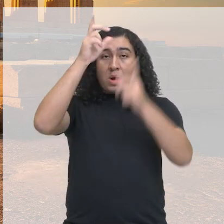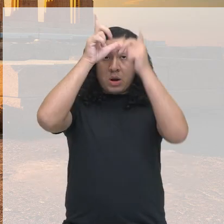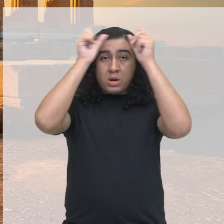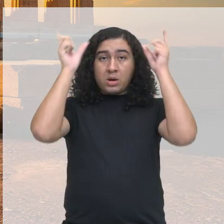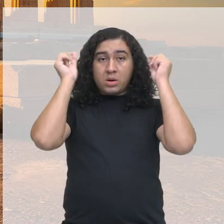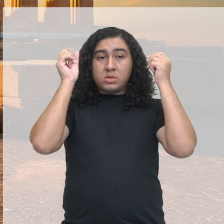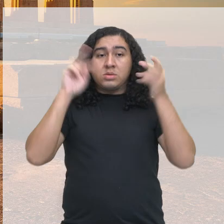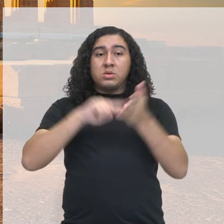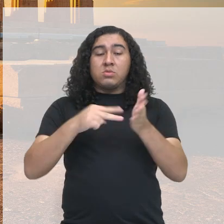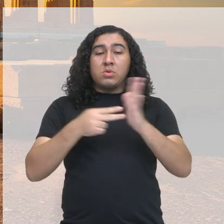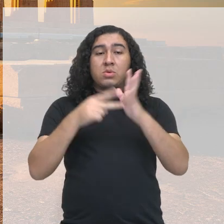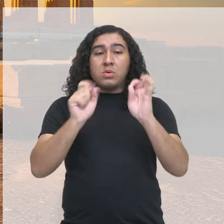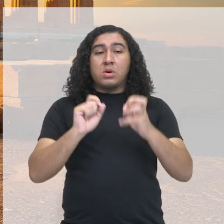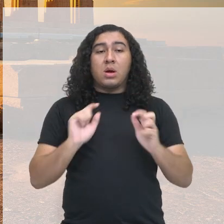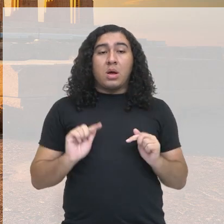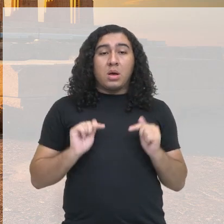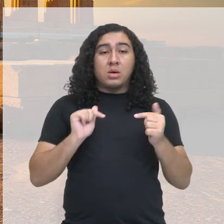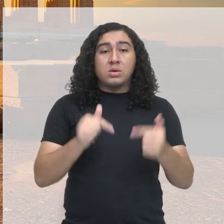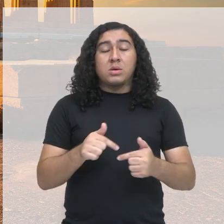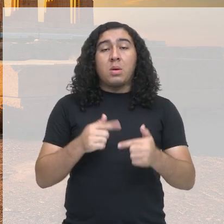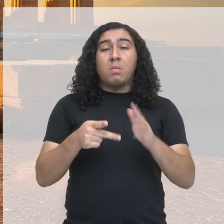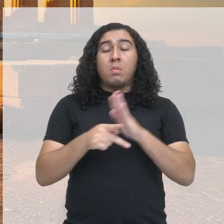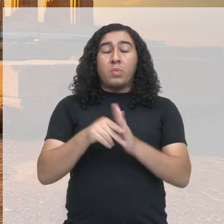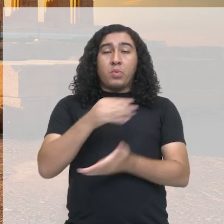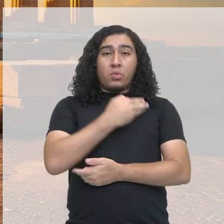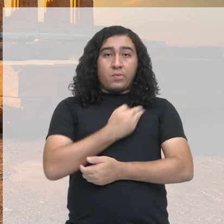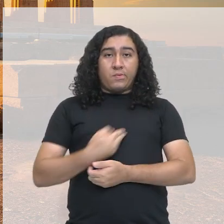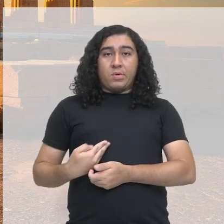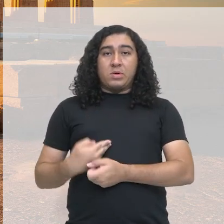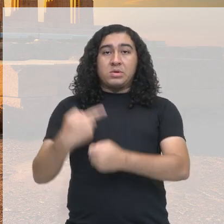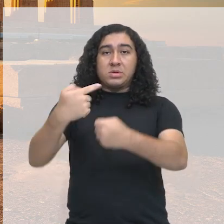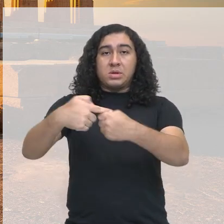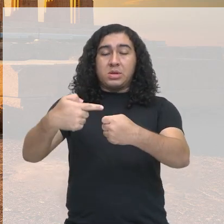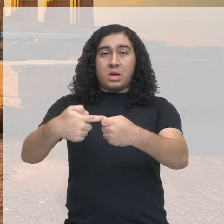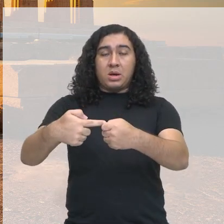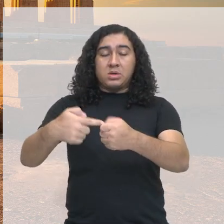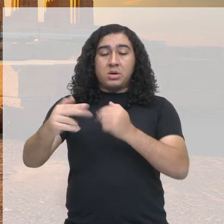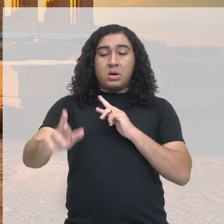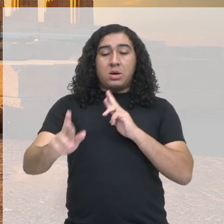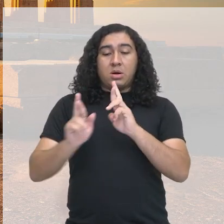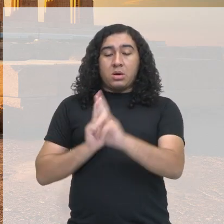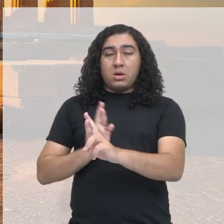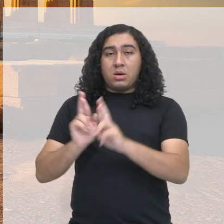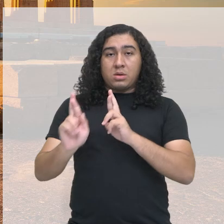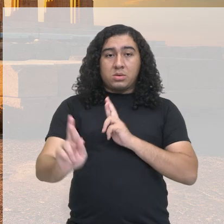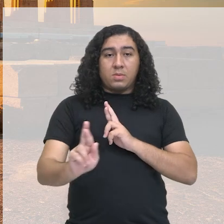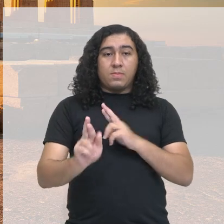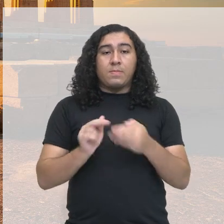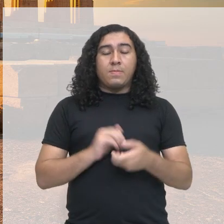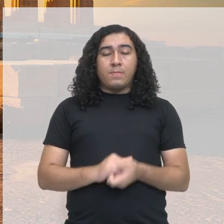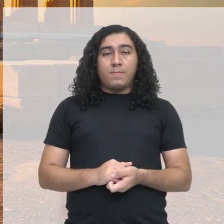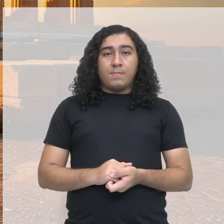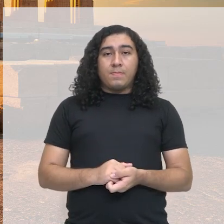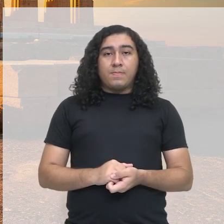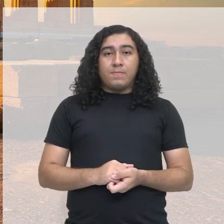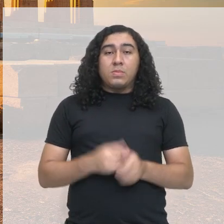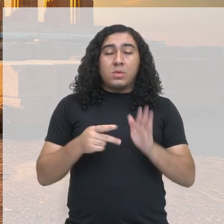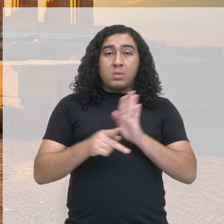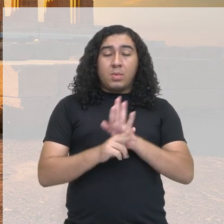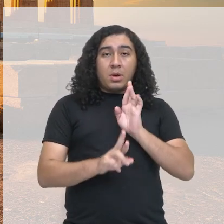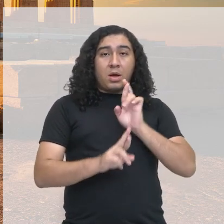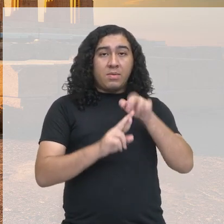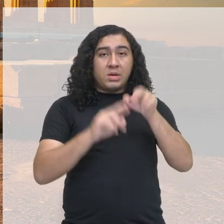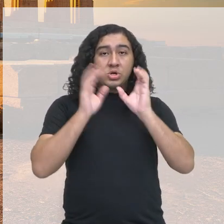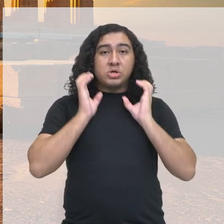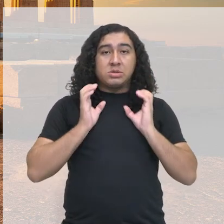quê? A arte de governar a cidade. Seria o governo dos cidadãos. É essa